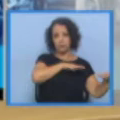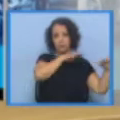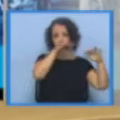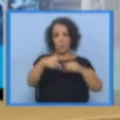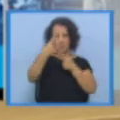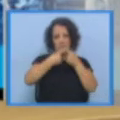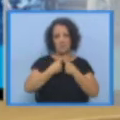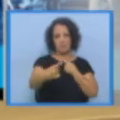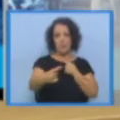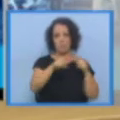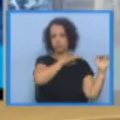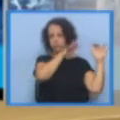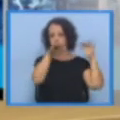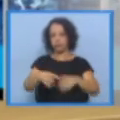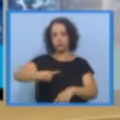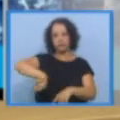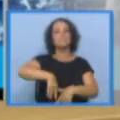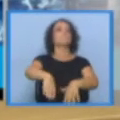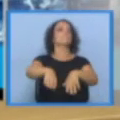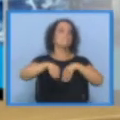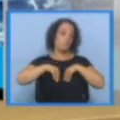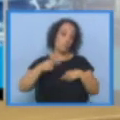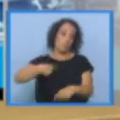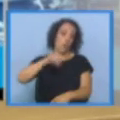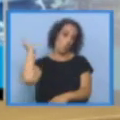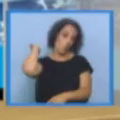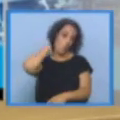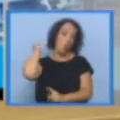semana, acolhemos-los aqui e era a nossa obrigação.